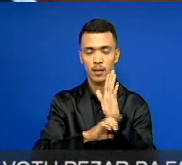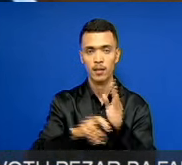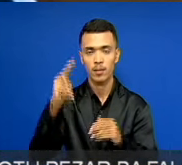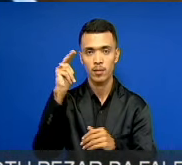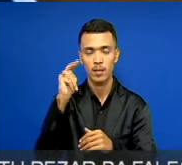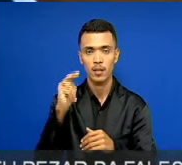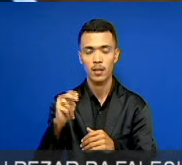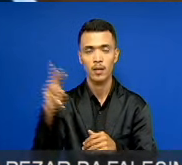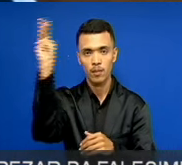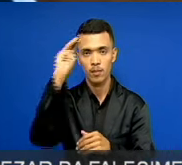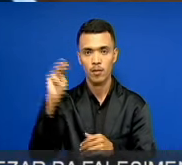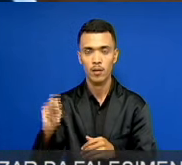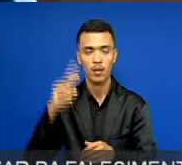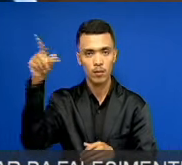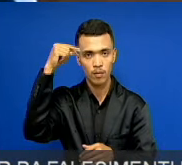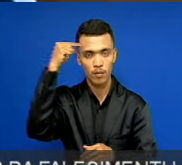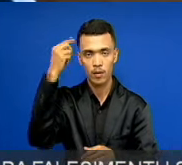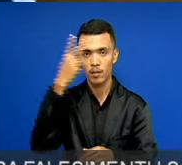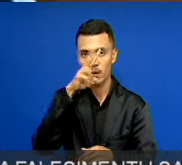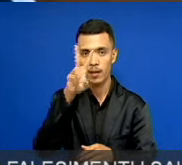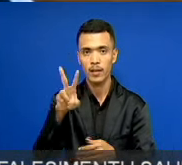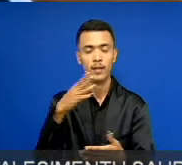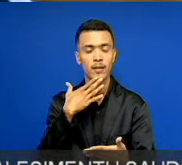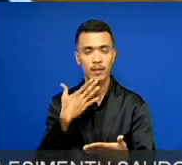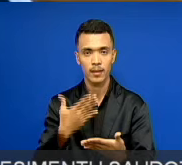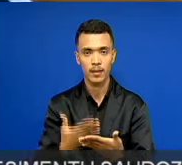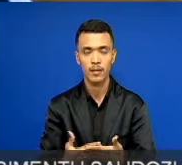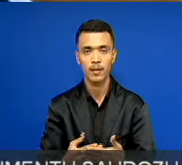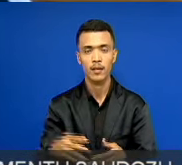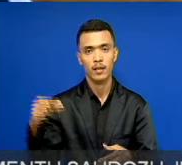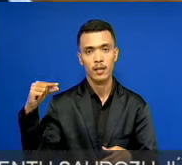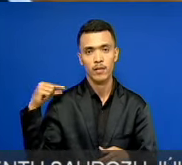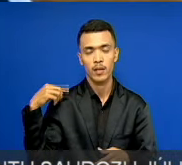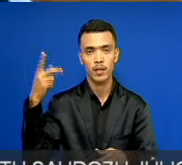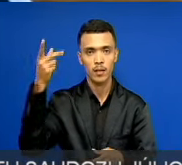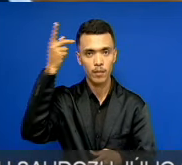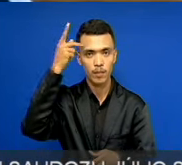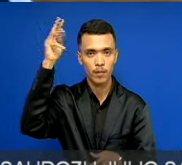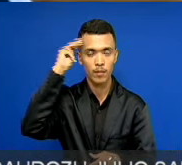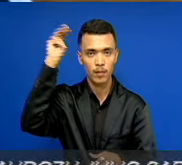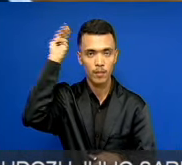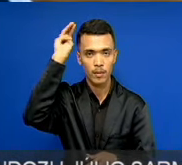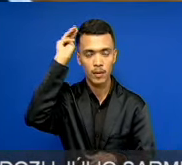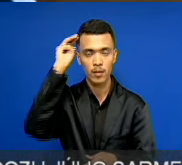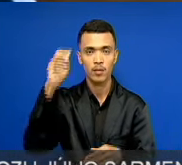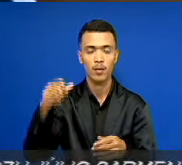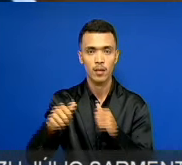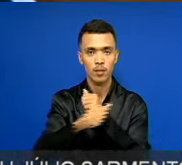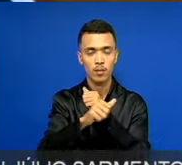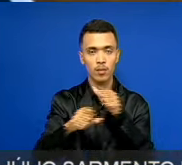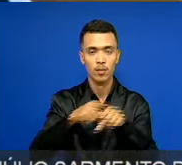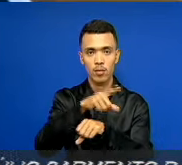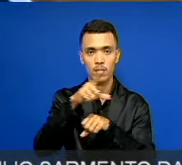ida governo Harela, que é o modelo Nediak, gabinete vice-primeiro-ministro, coordenador assunto social,